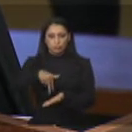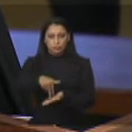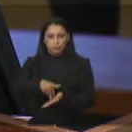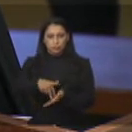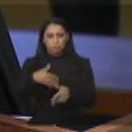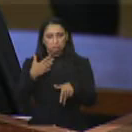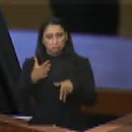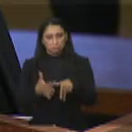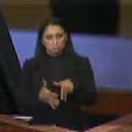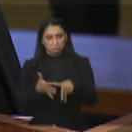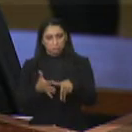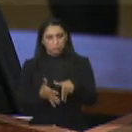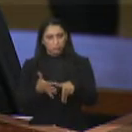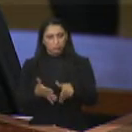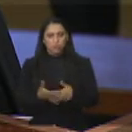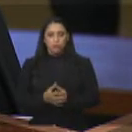senhora